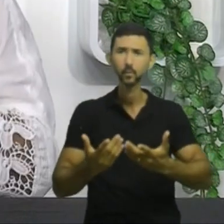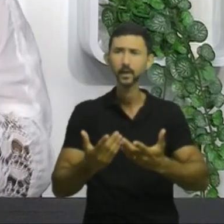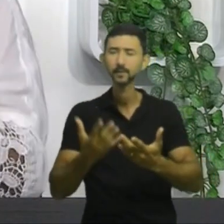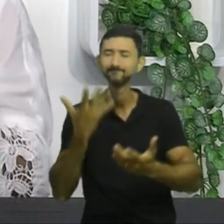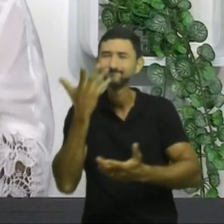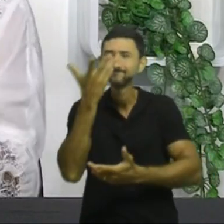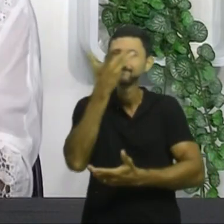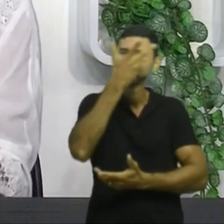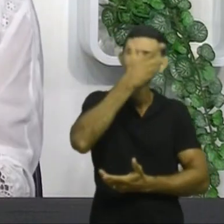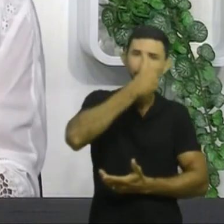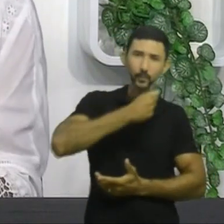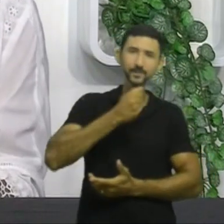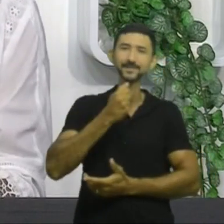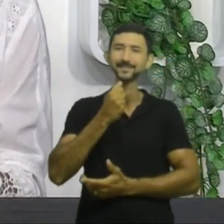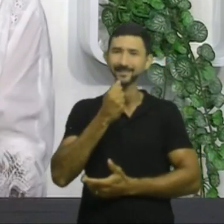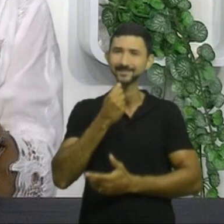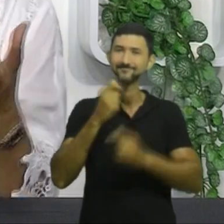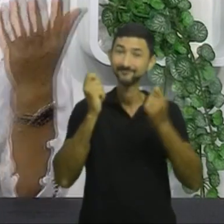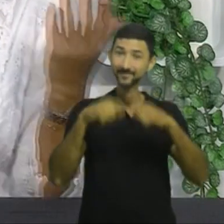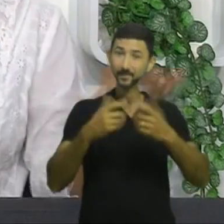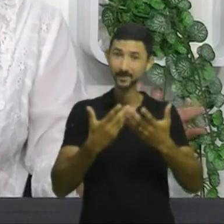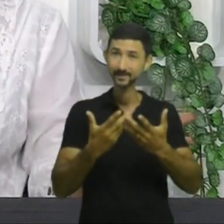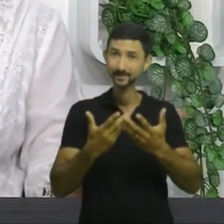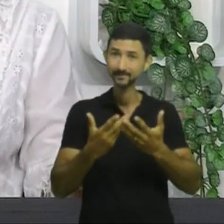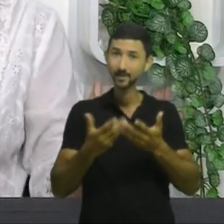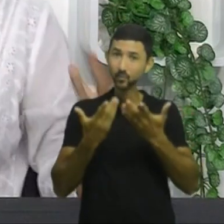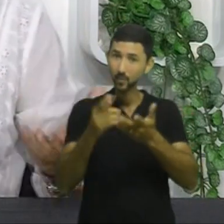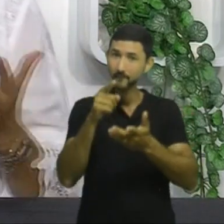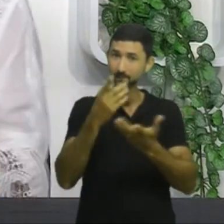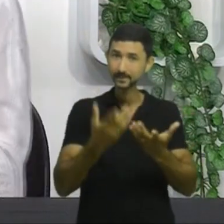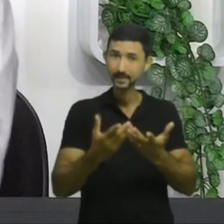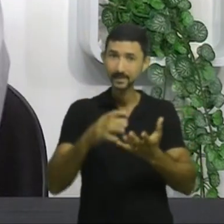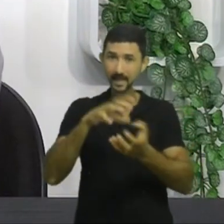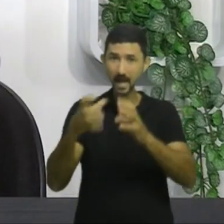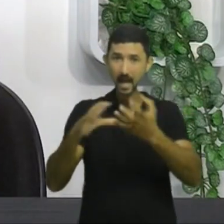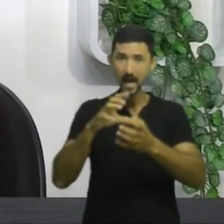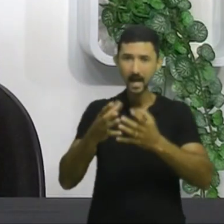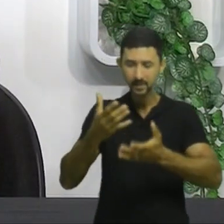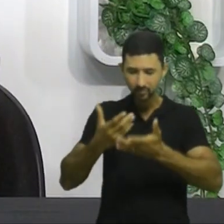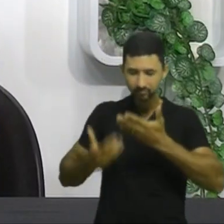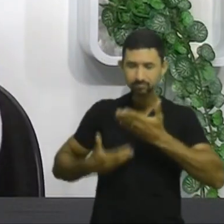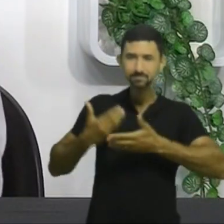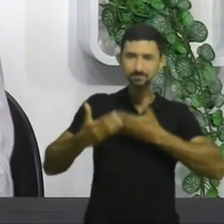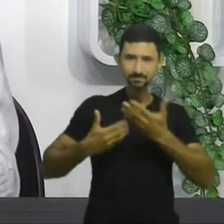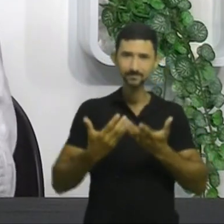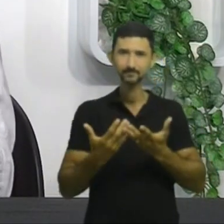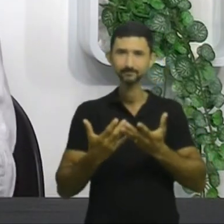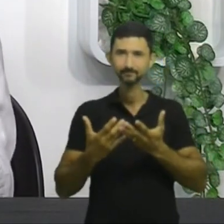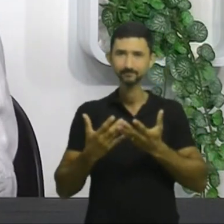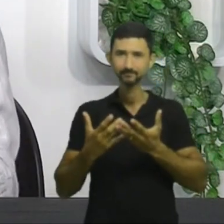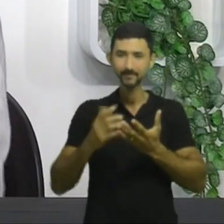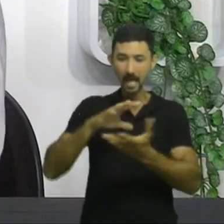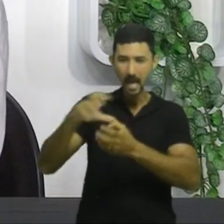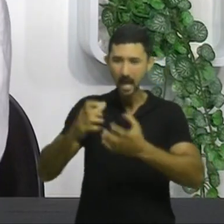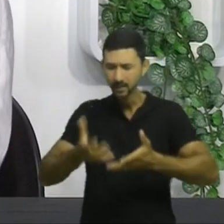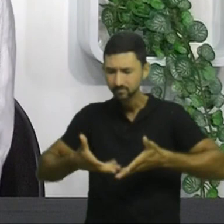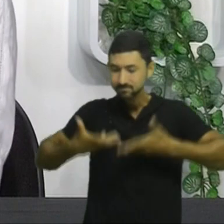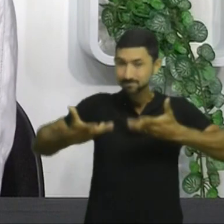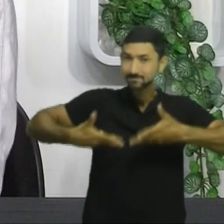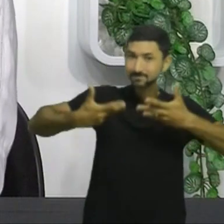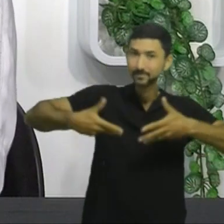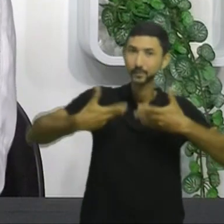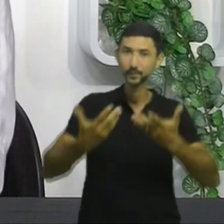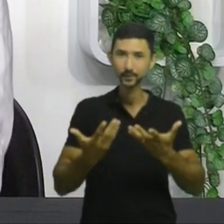linda possibilidade que, lembra o que eu disse a vocês, a arte vai fazer isso com a gente. A arte nos impulsiona